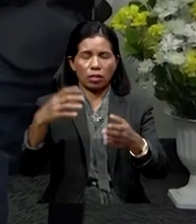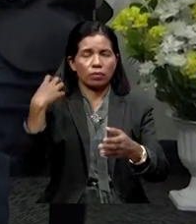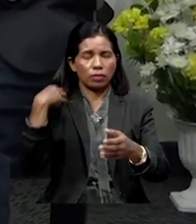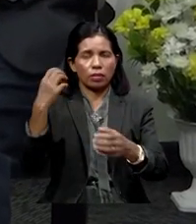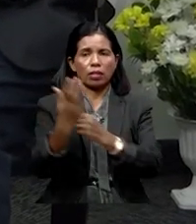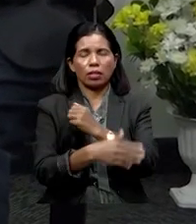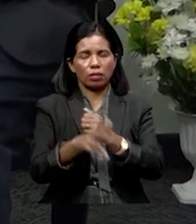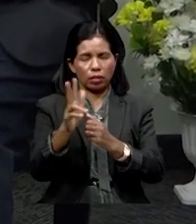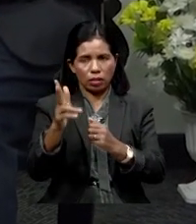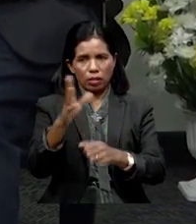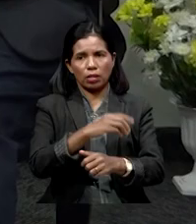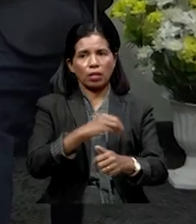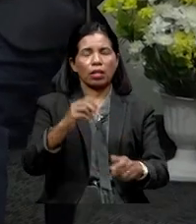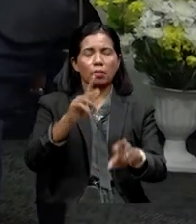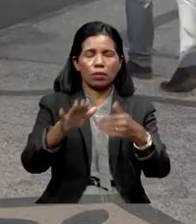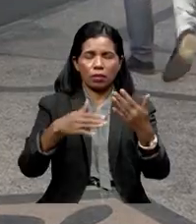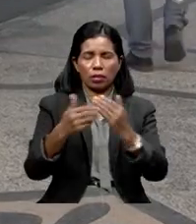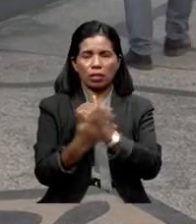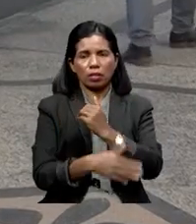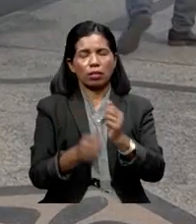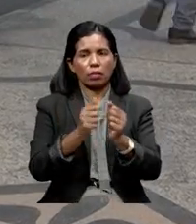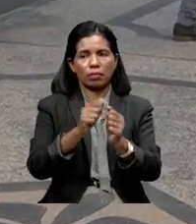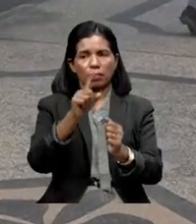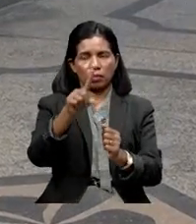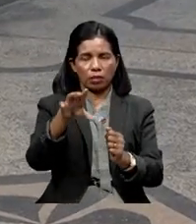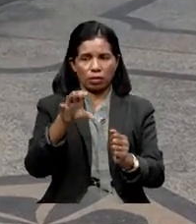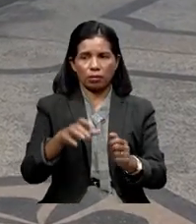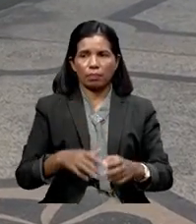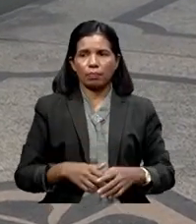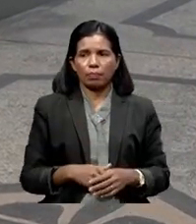hitunulu e a nação tolnulu no cliente sira e a nação atusida. Aderito Ximenes, ZMN.